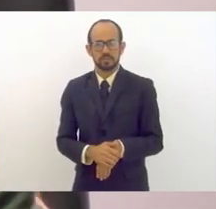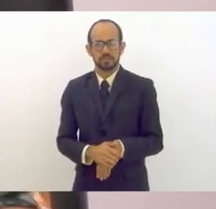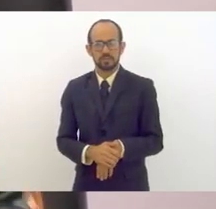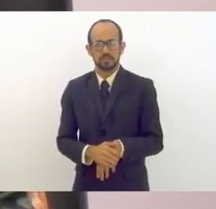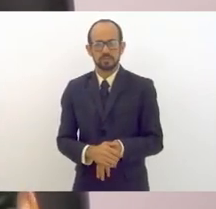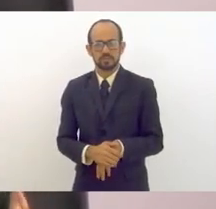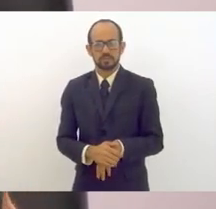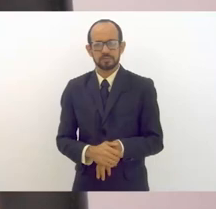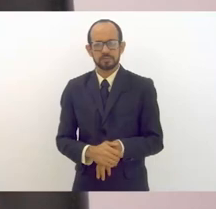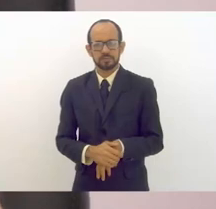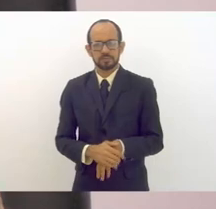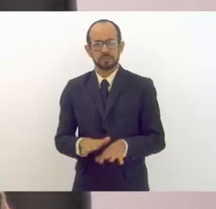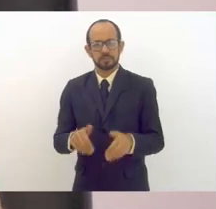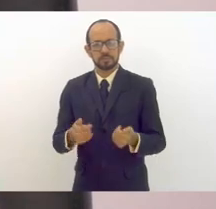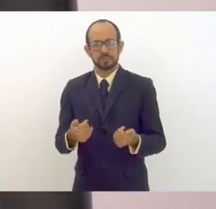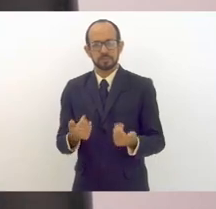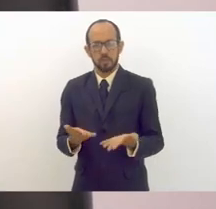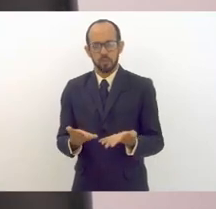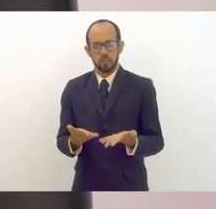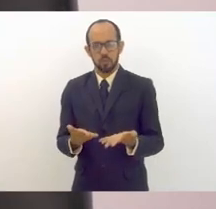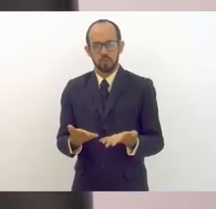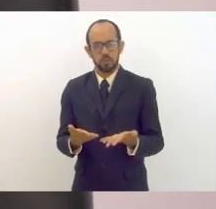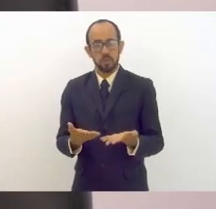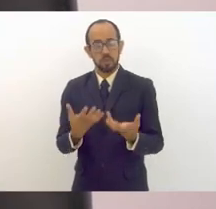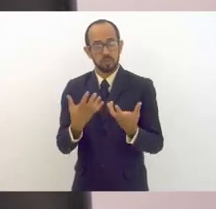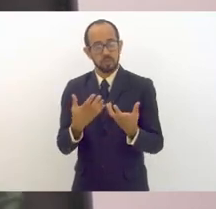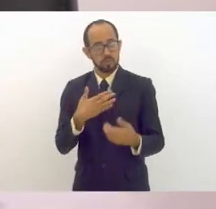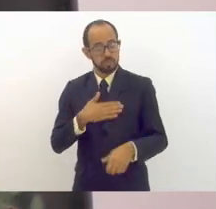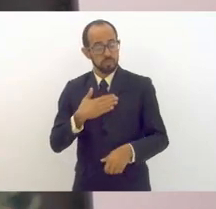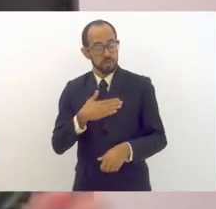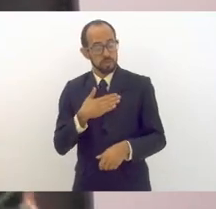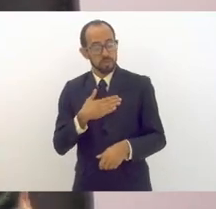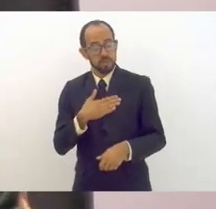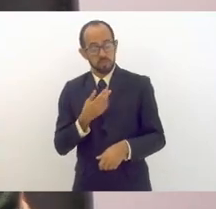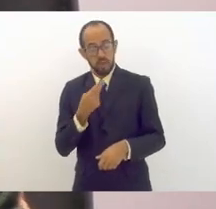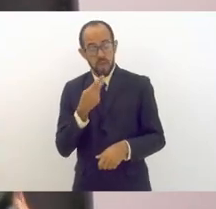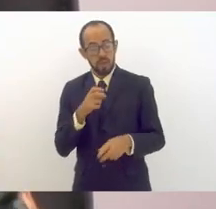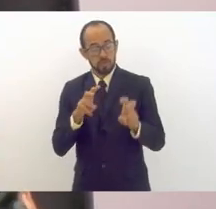que, fundamentalmente, queria fazer esse levantamento